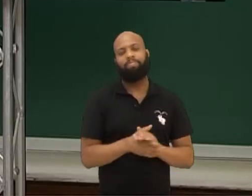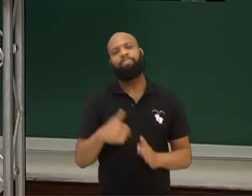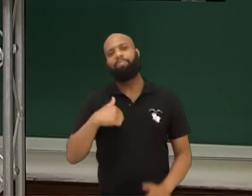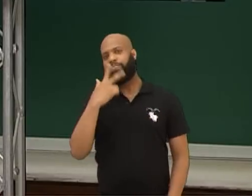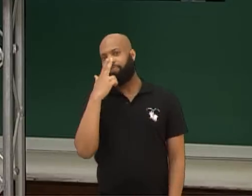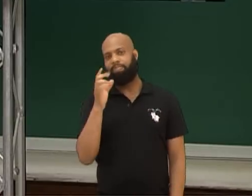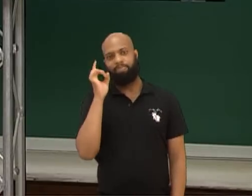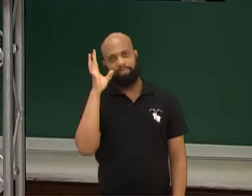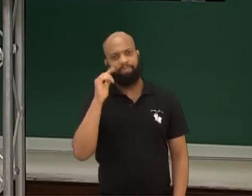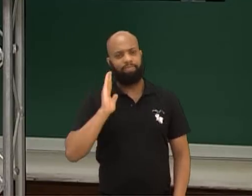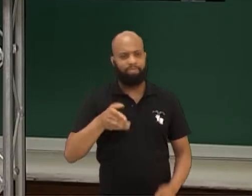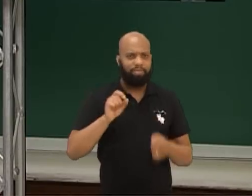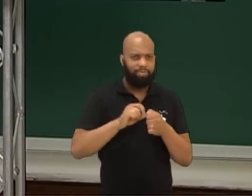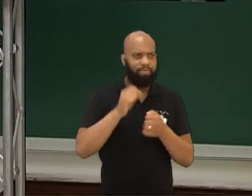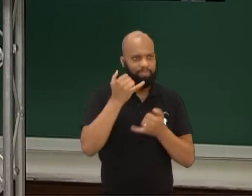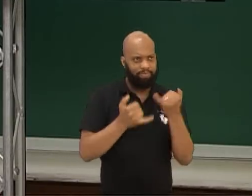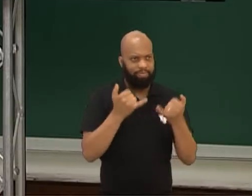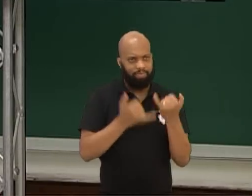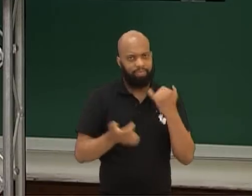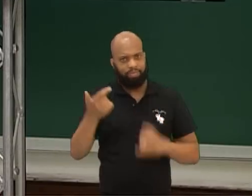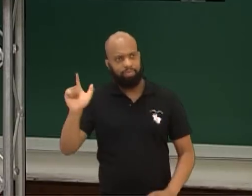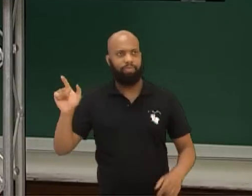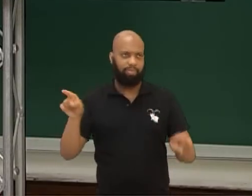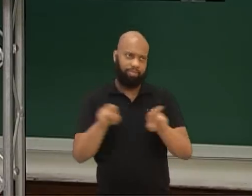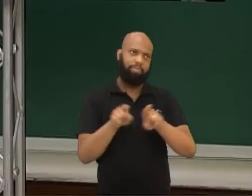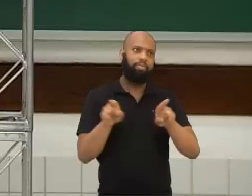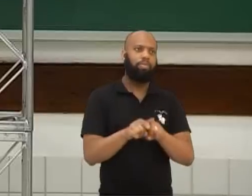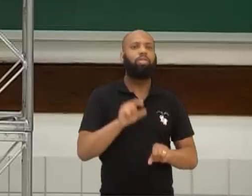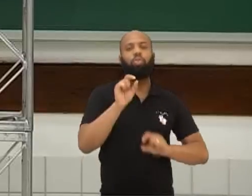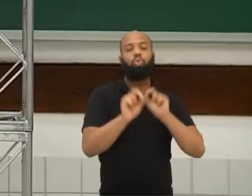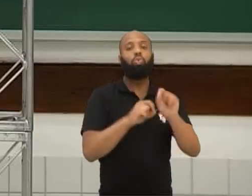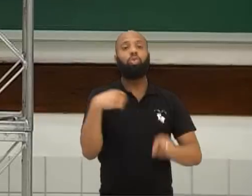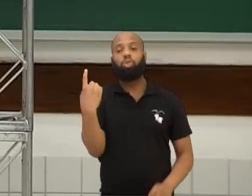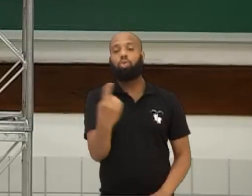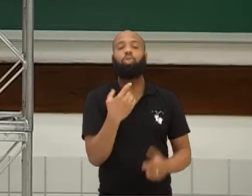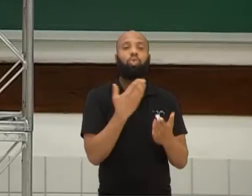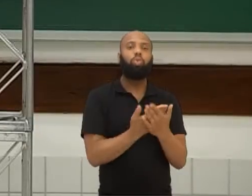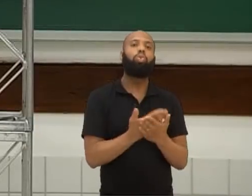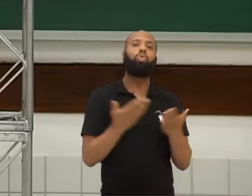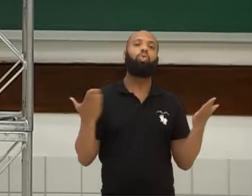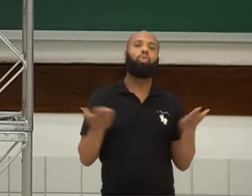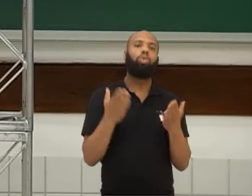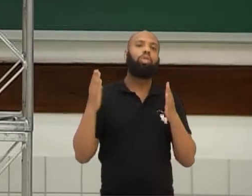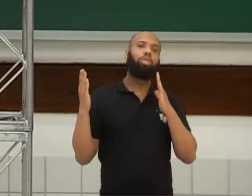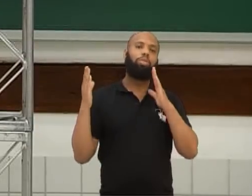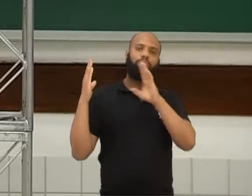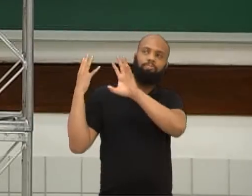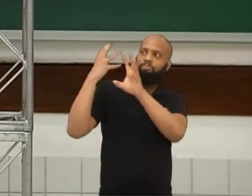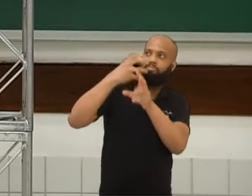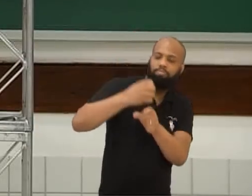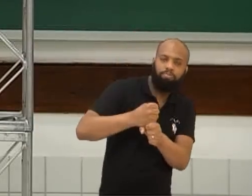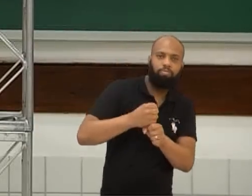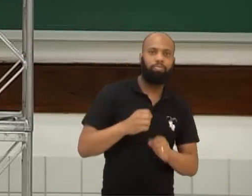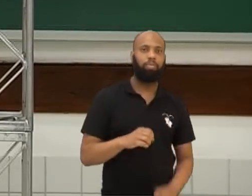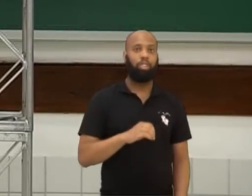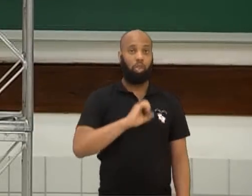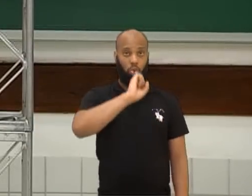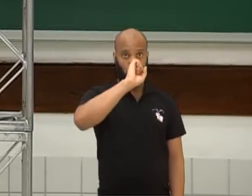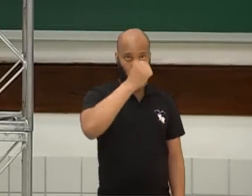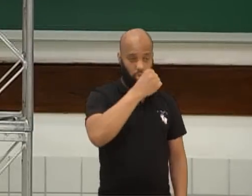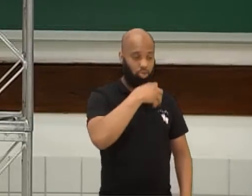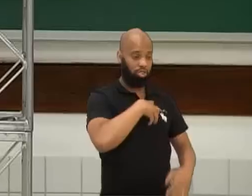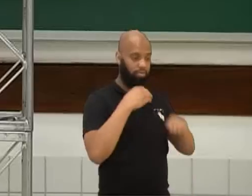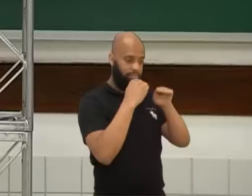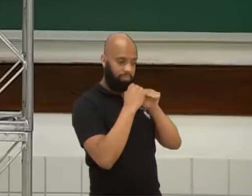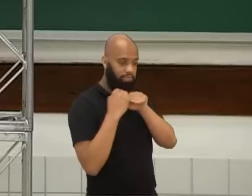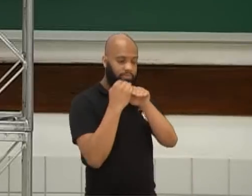que foi fácil. A gente já fez exercício parecido com esse. Então, o que nós vimos hoje na aula? Que o octógono regular, e